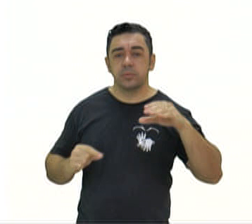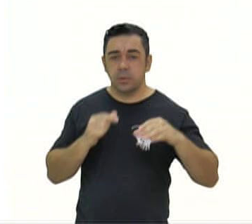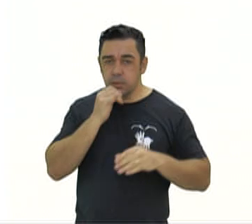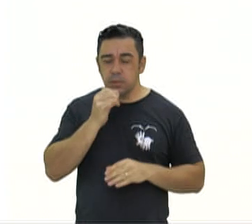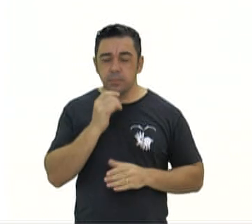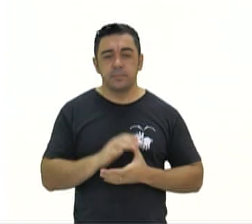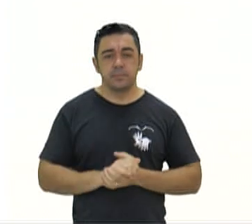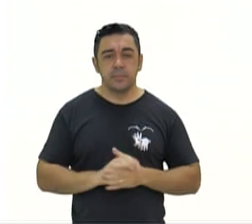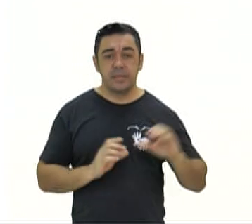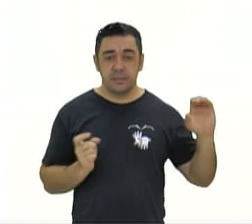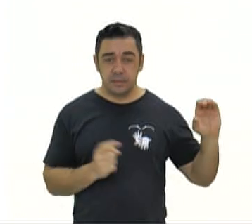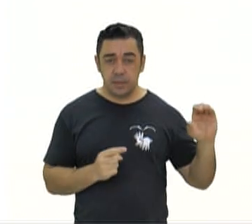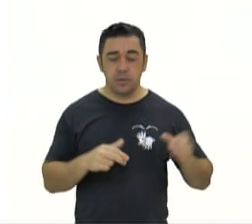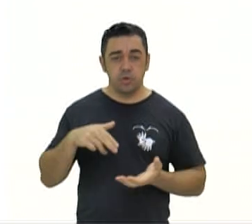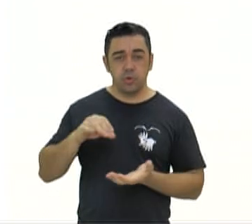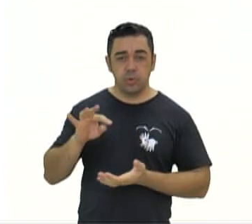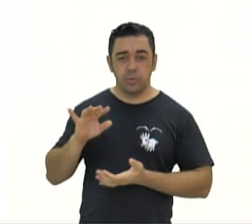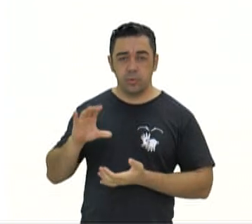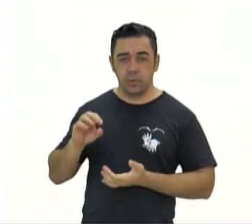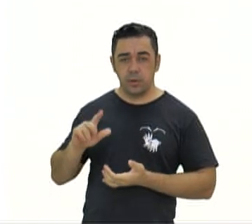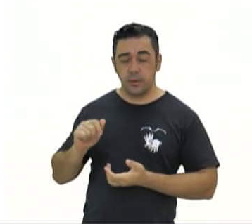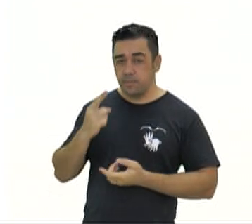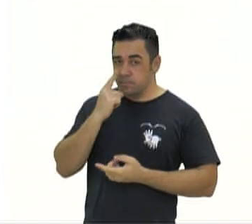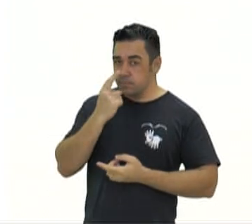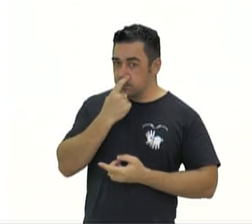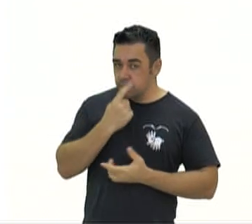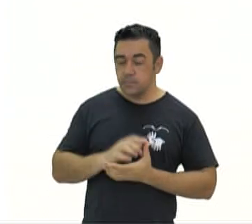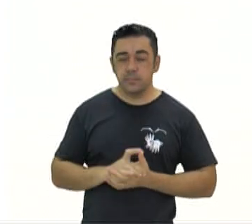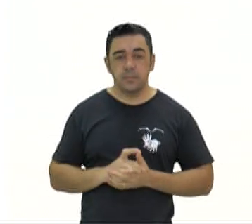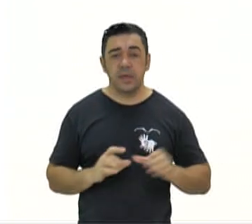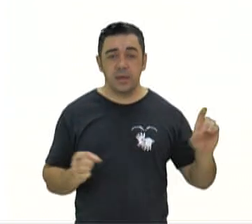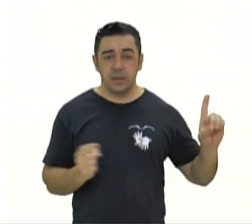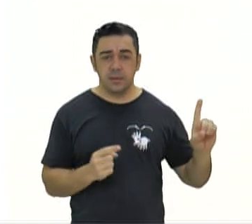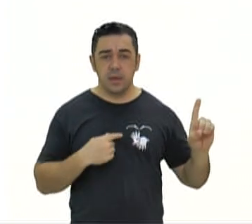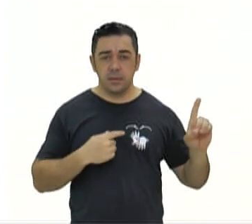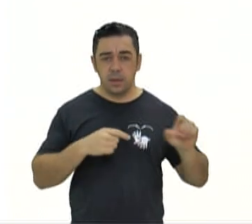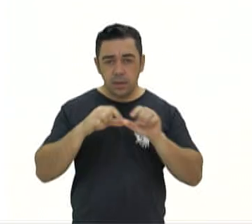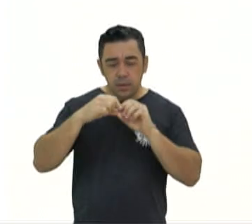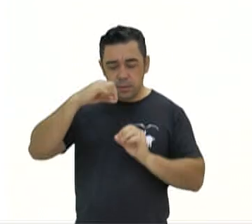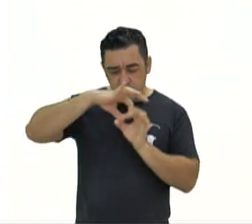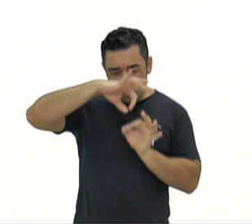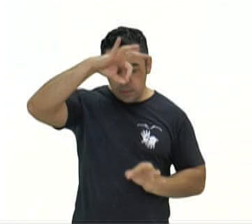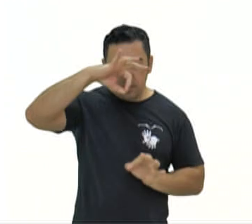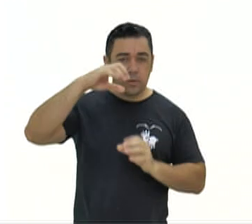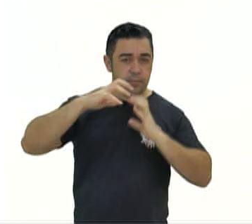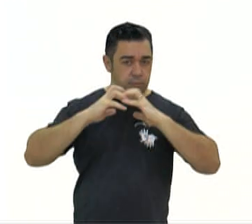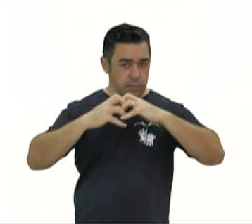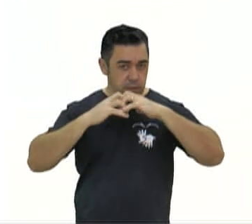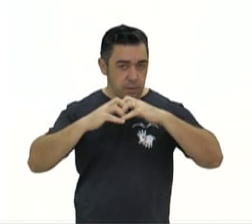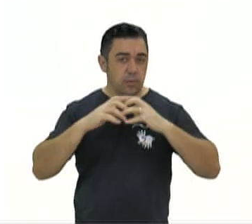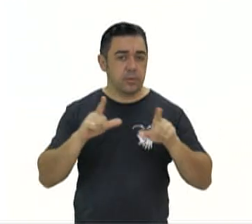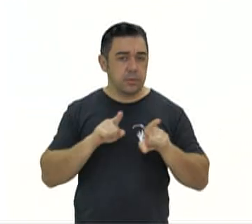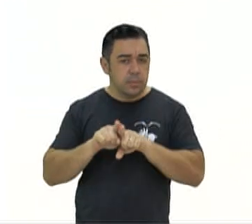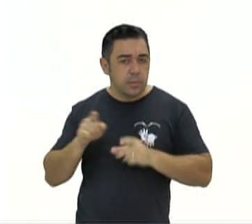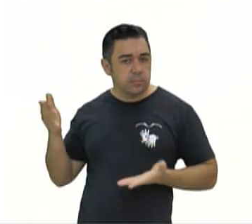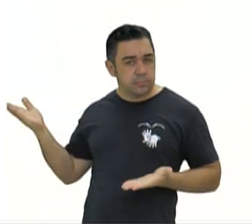Letra C, notocorda e fendas faringianas. Ou letra D, tubo nervoso dorsal e notocorda.